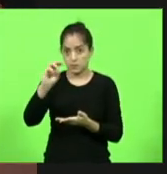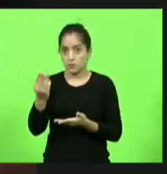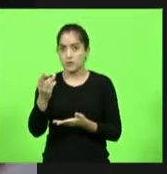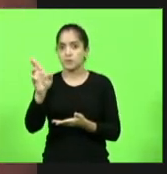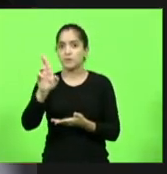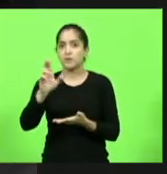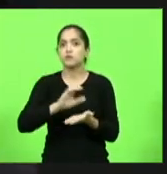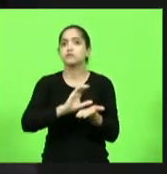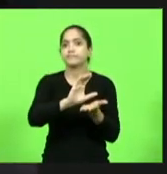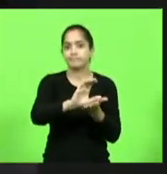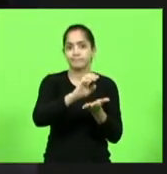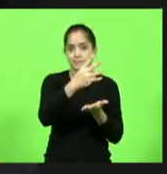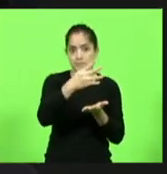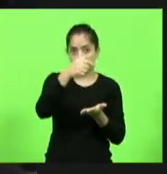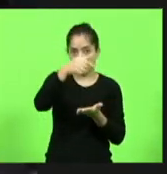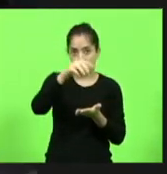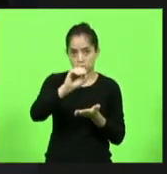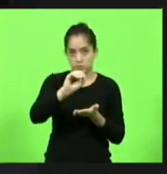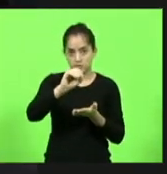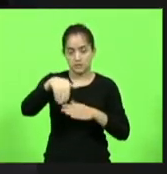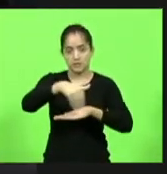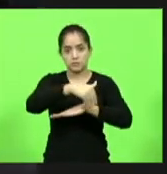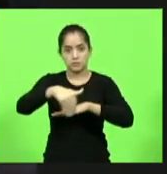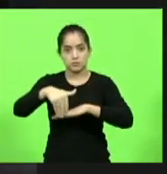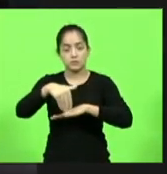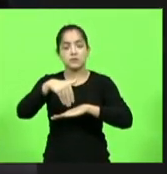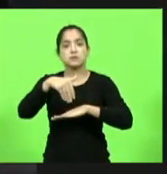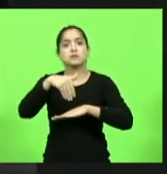quer colocar a 470 no 63, a gente tem